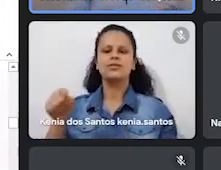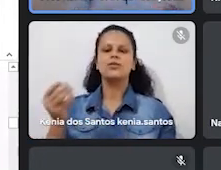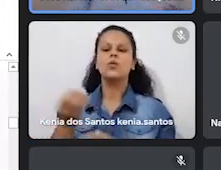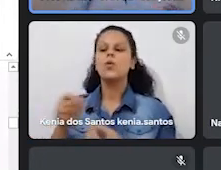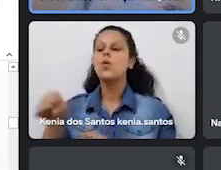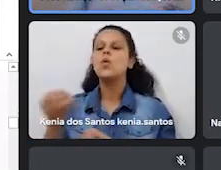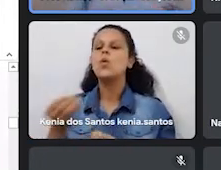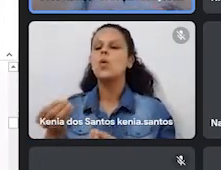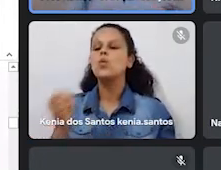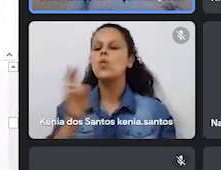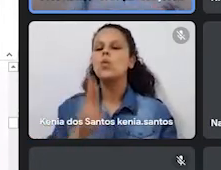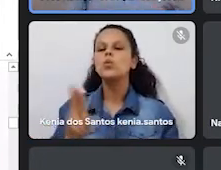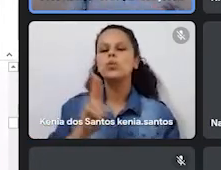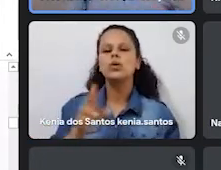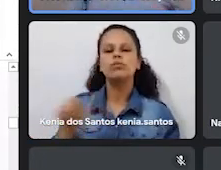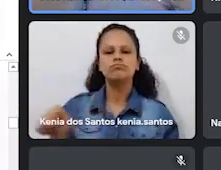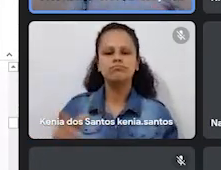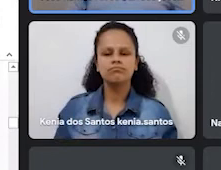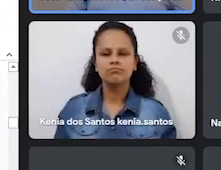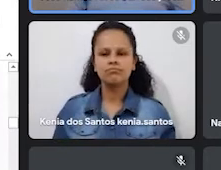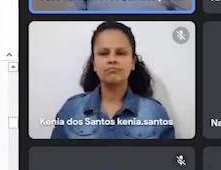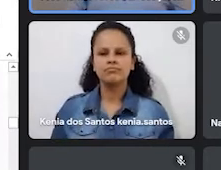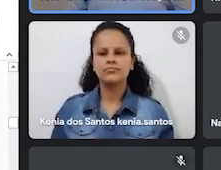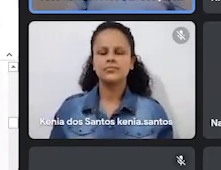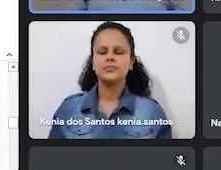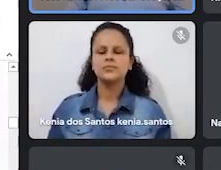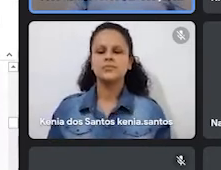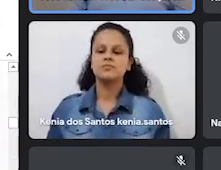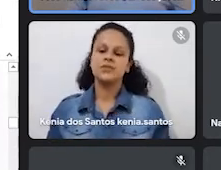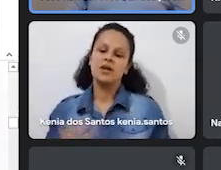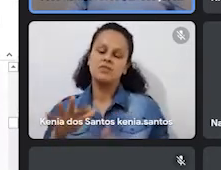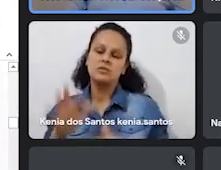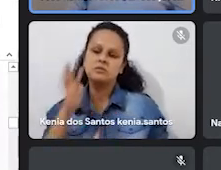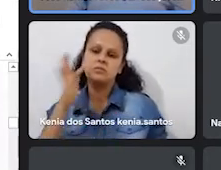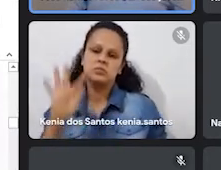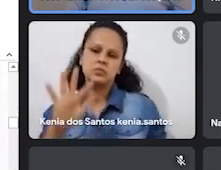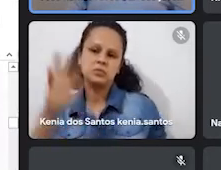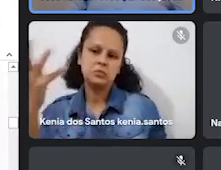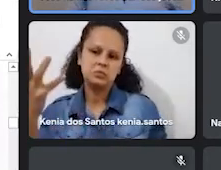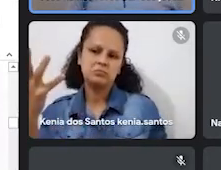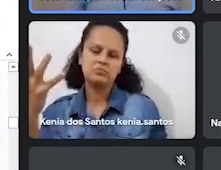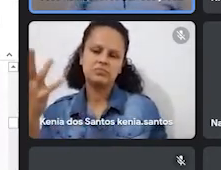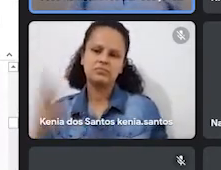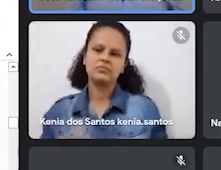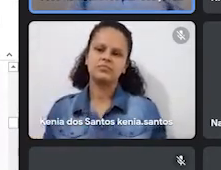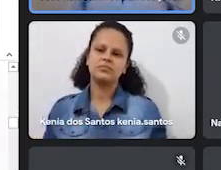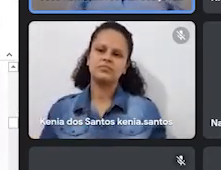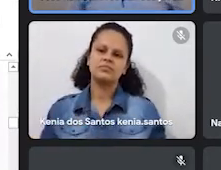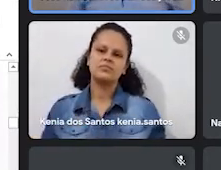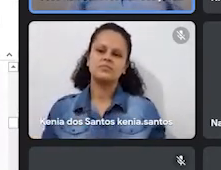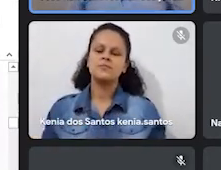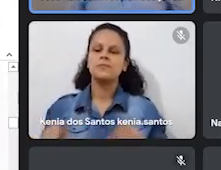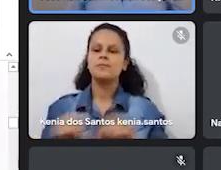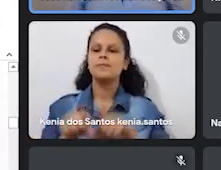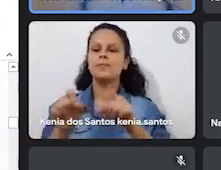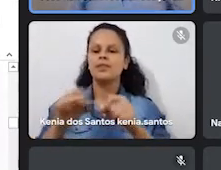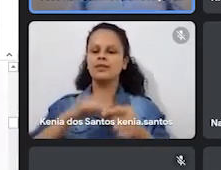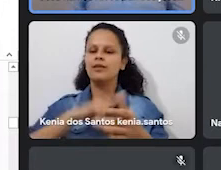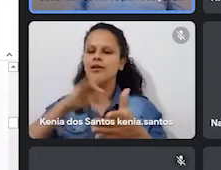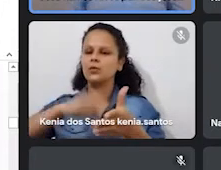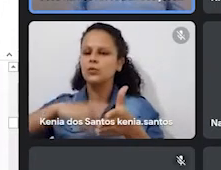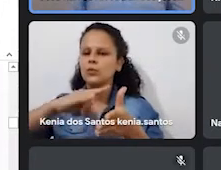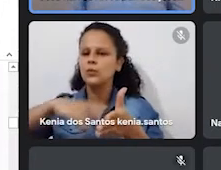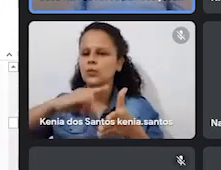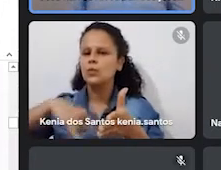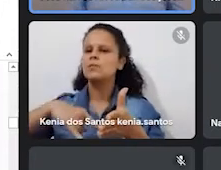algum caso que possa acontecer. documento das inspeções e medições